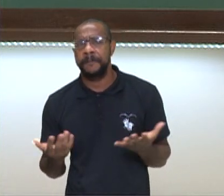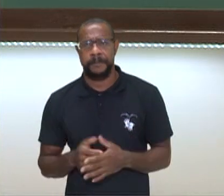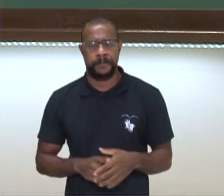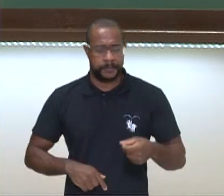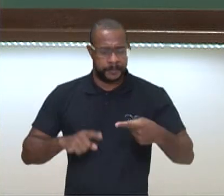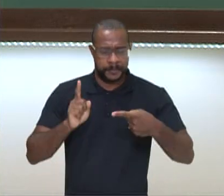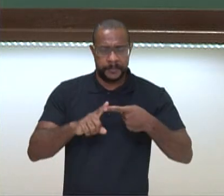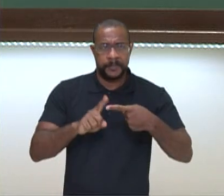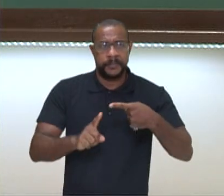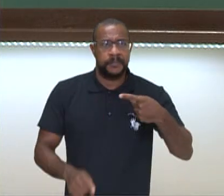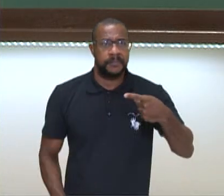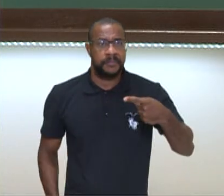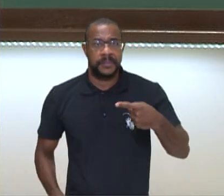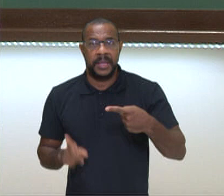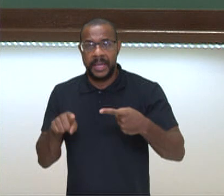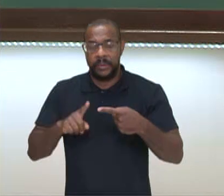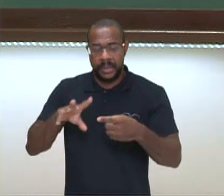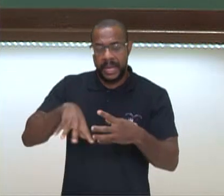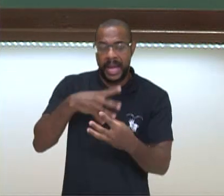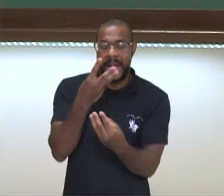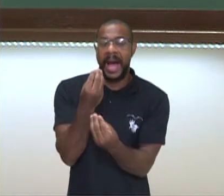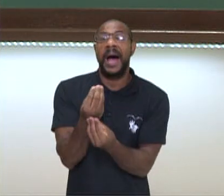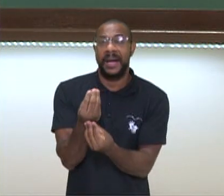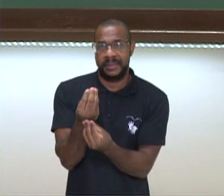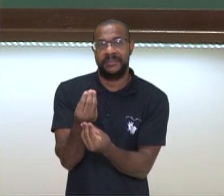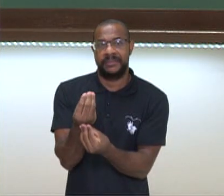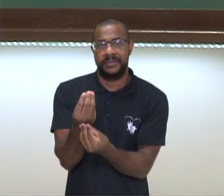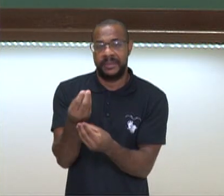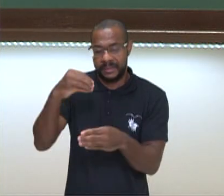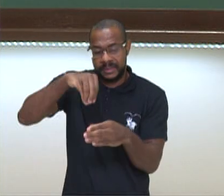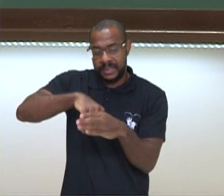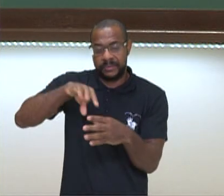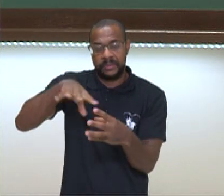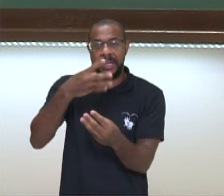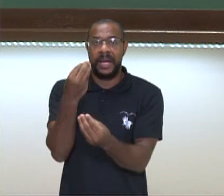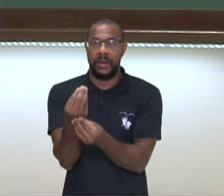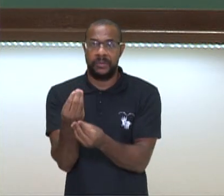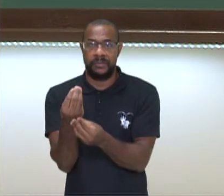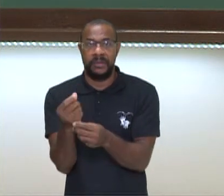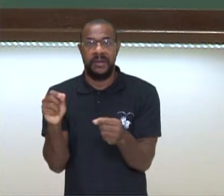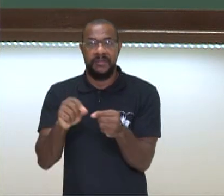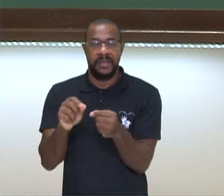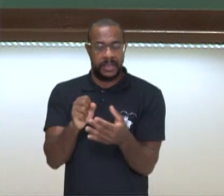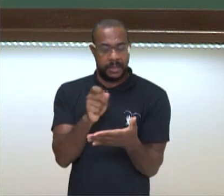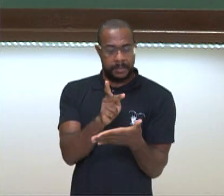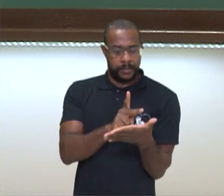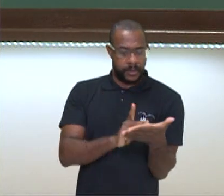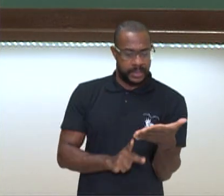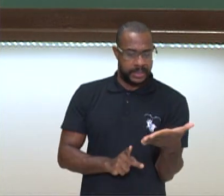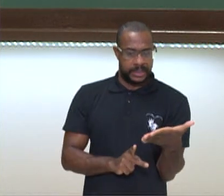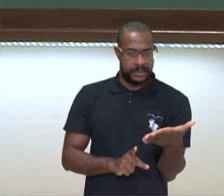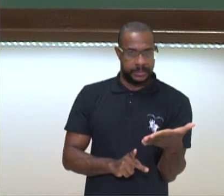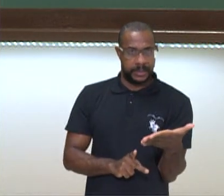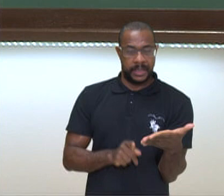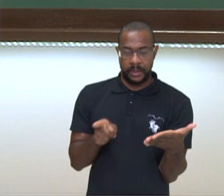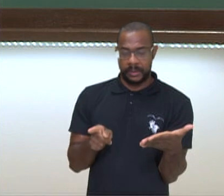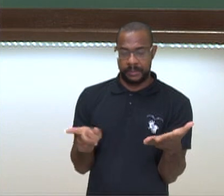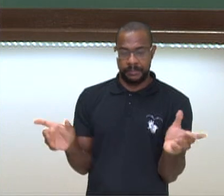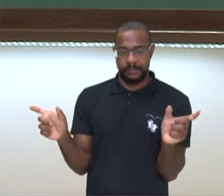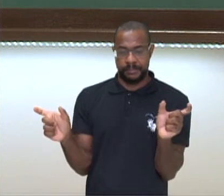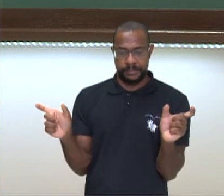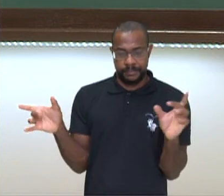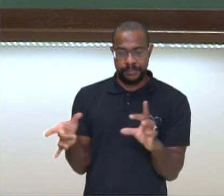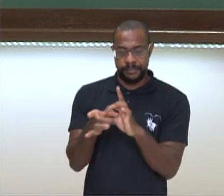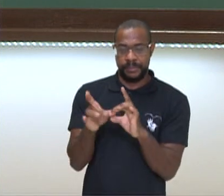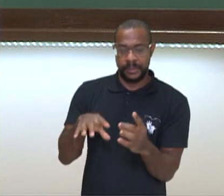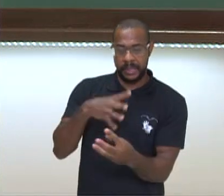deles é a arte pela arte, ou seja, o fazer poético é o ideal de beleza. Vamos dar uma